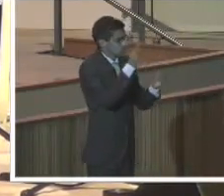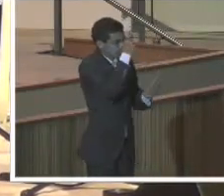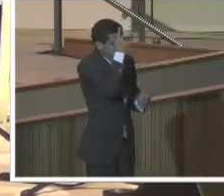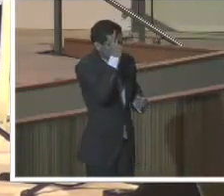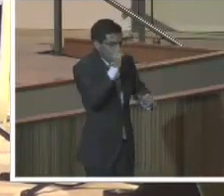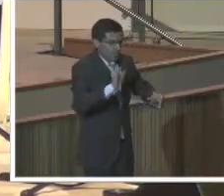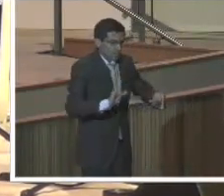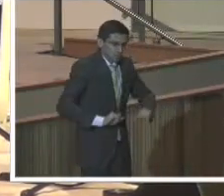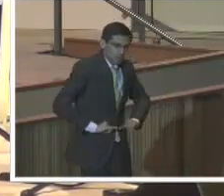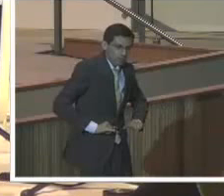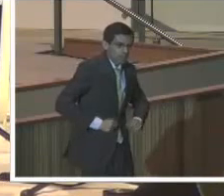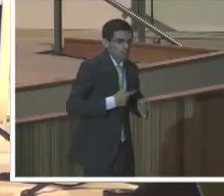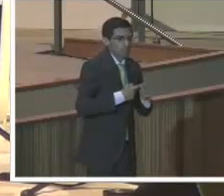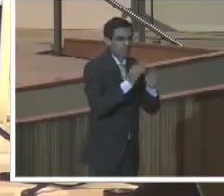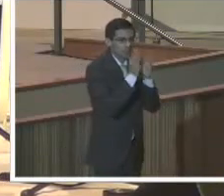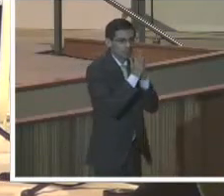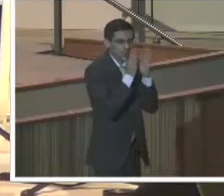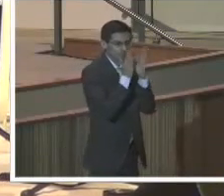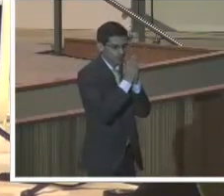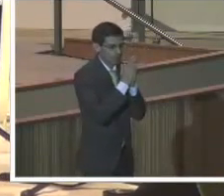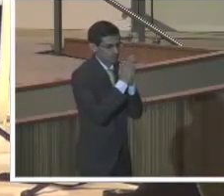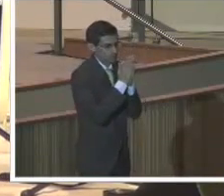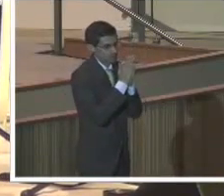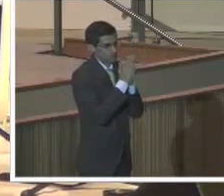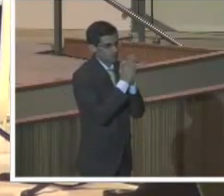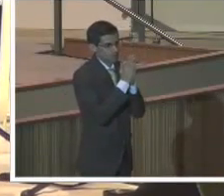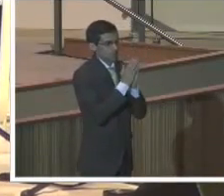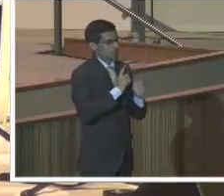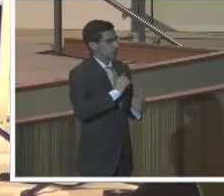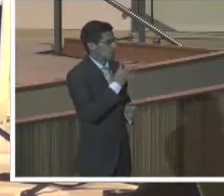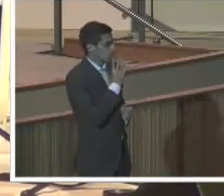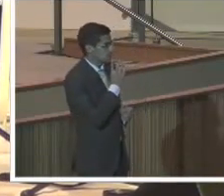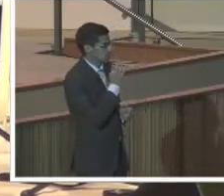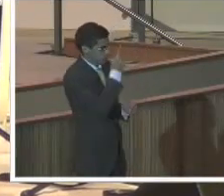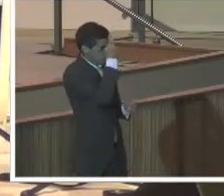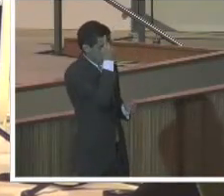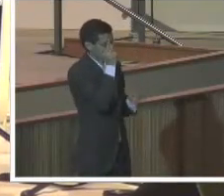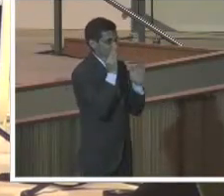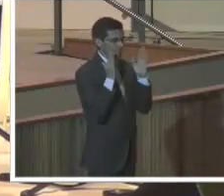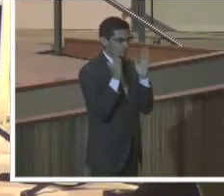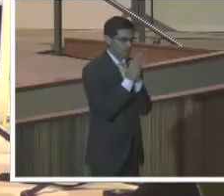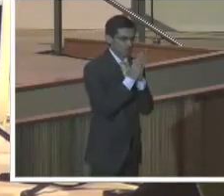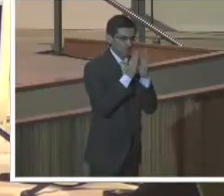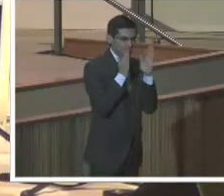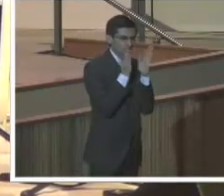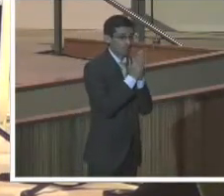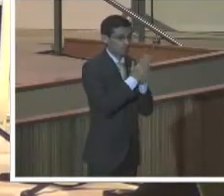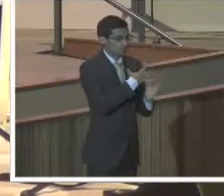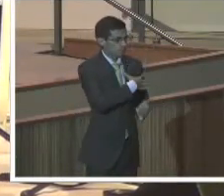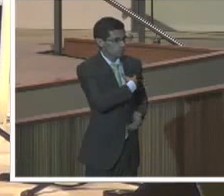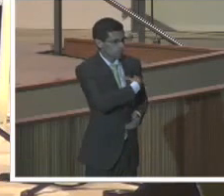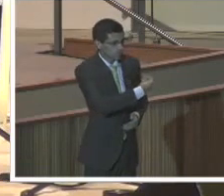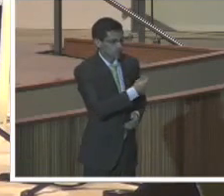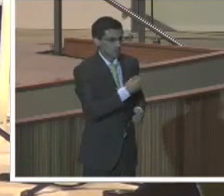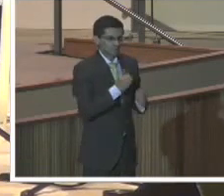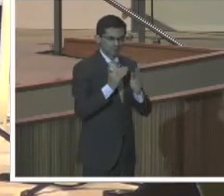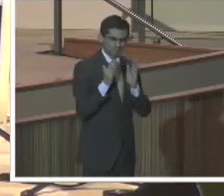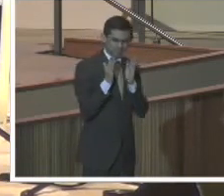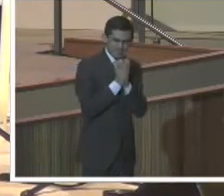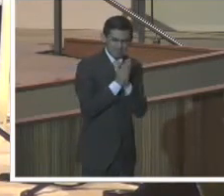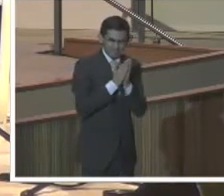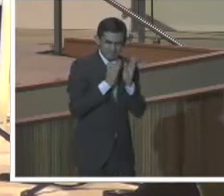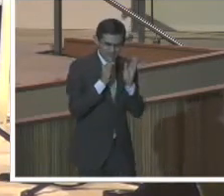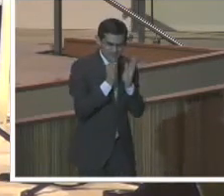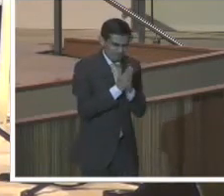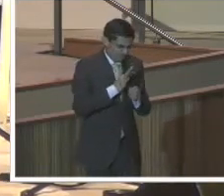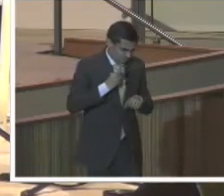Eu conheço algumas pessoas que têm orado pelos seus filhos anos a fio, e têm vivido batalhas intensas